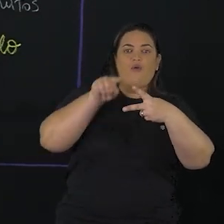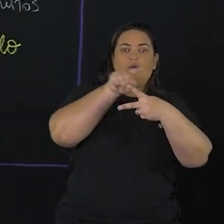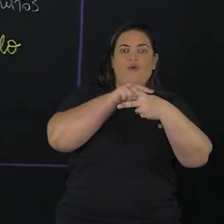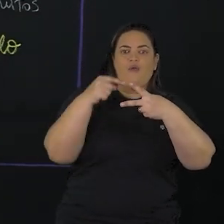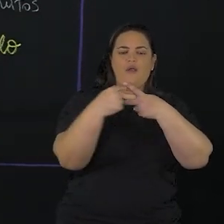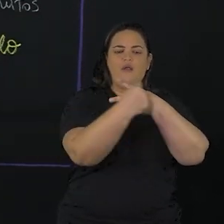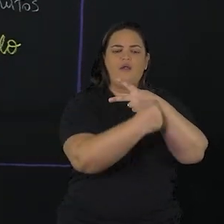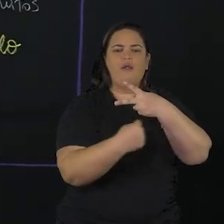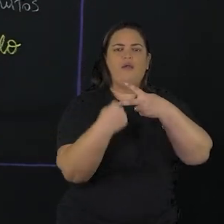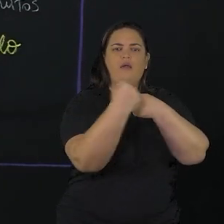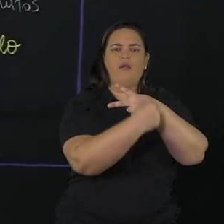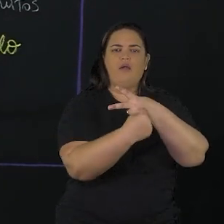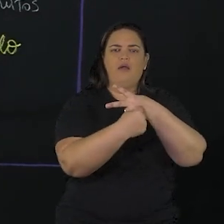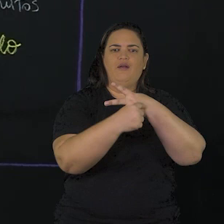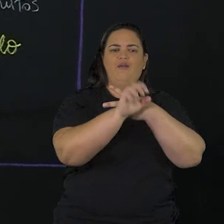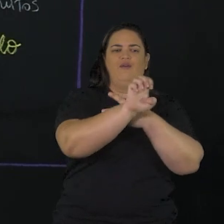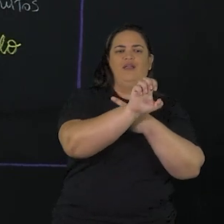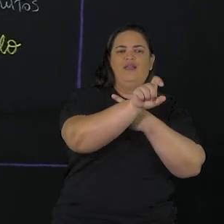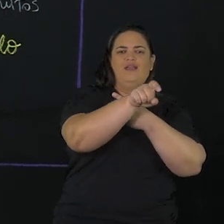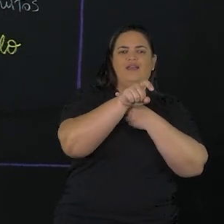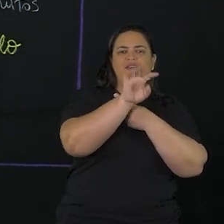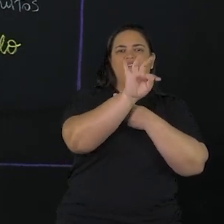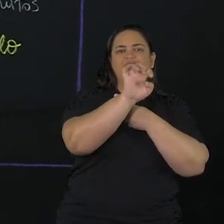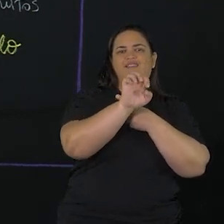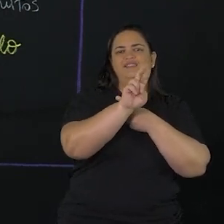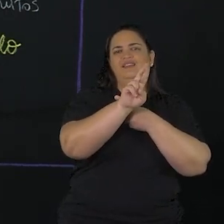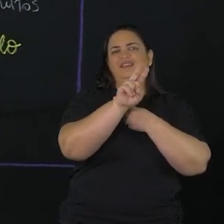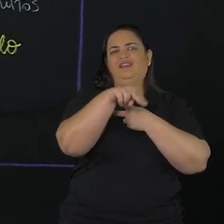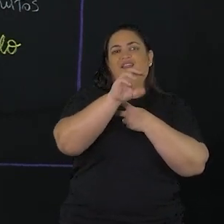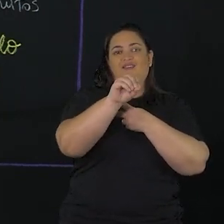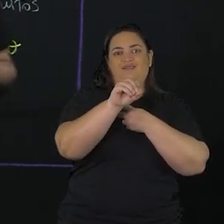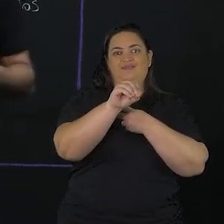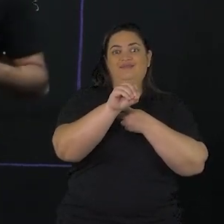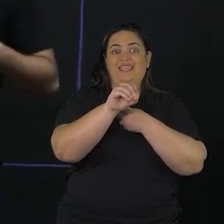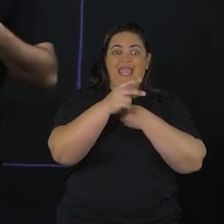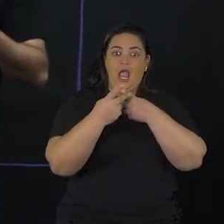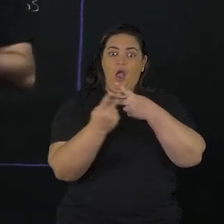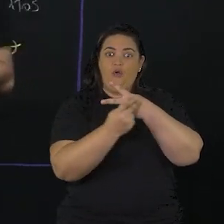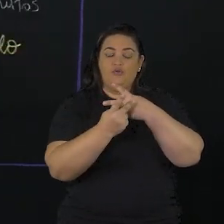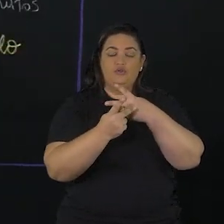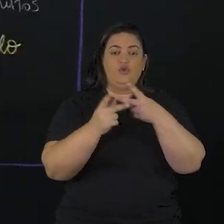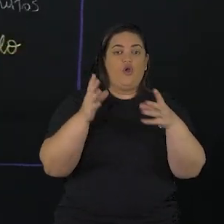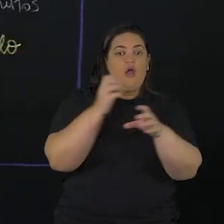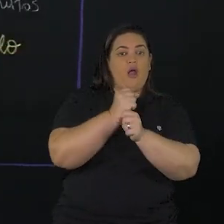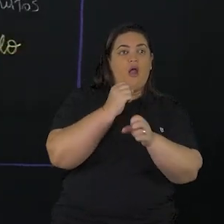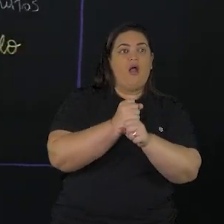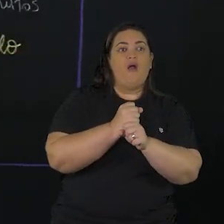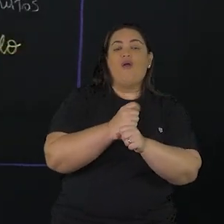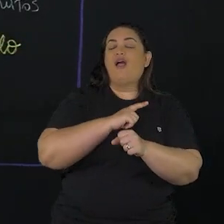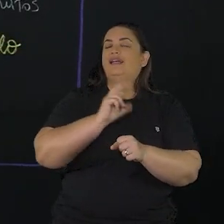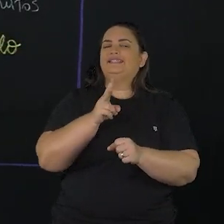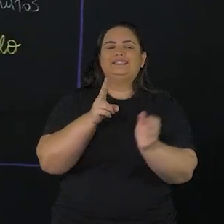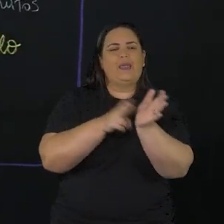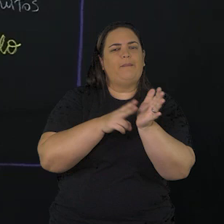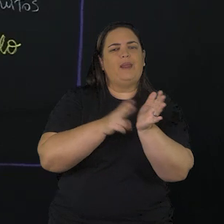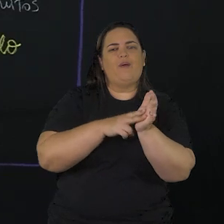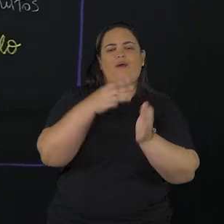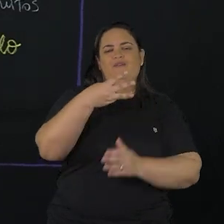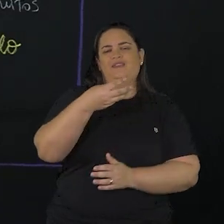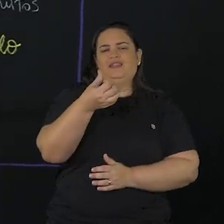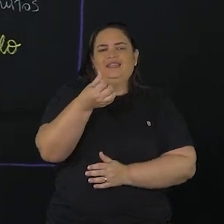soma desses ângulos, interno e externo, em relação ao mesmo vértice, sempre terá como resultado igual